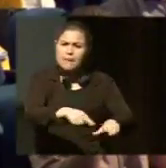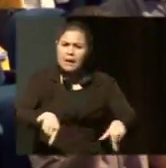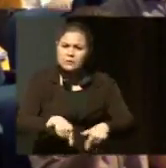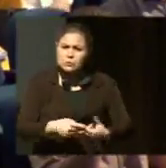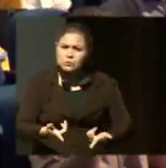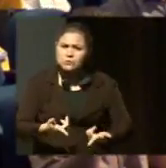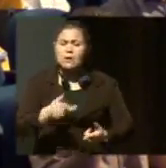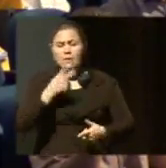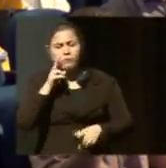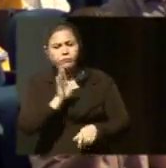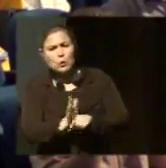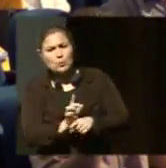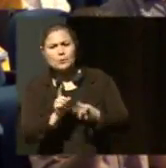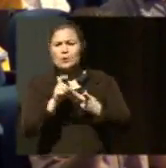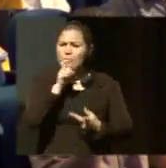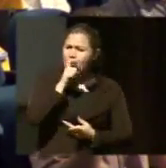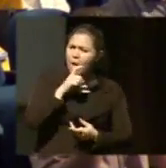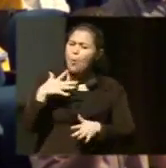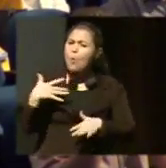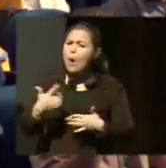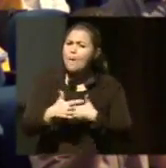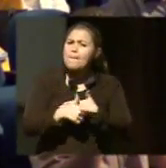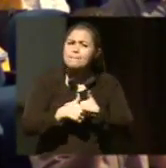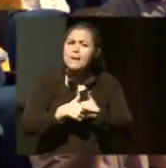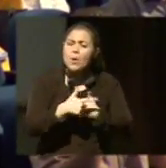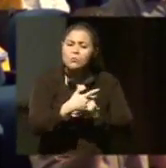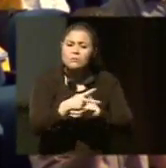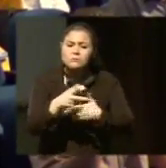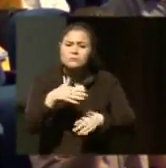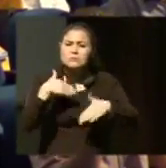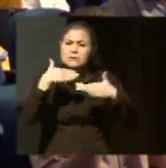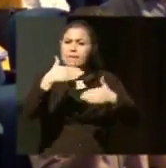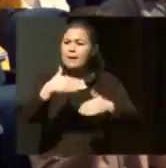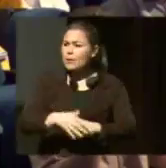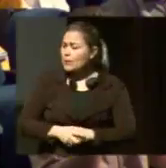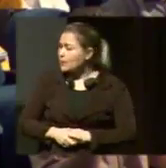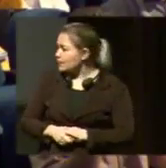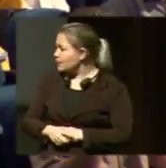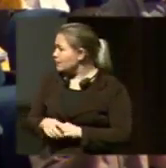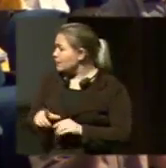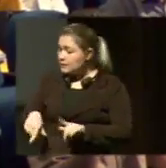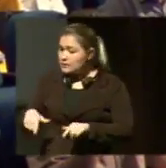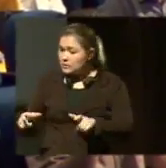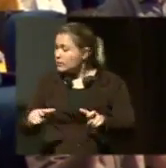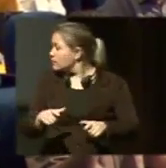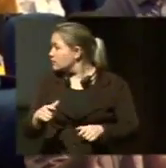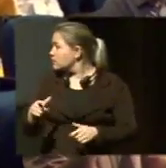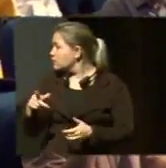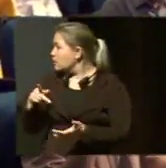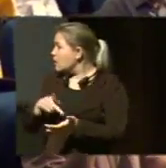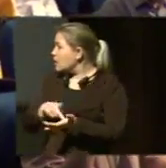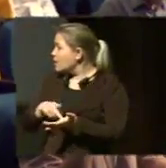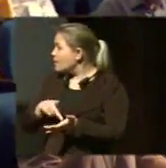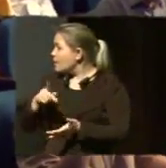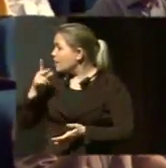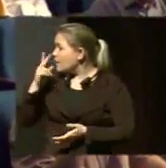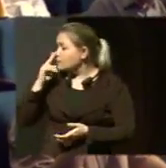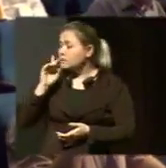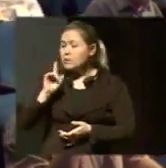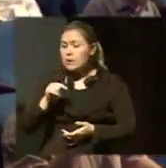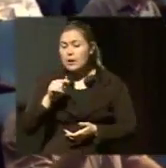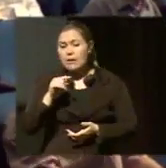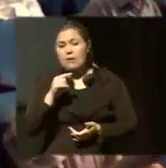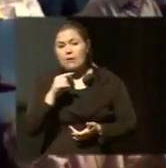nas novelas? Qual é o papel que normalmente eles desempenham nesses lugares? Realmente eles não são bem representados